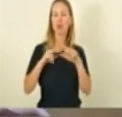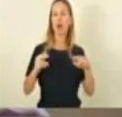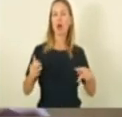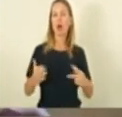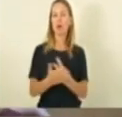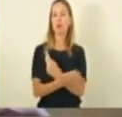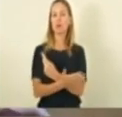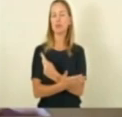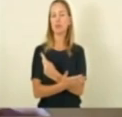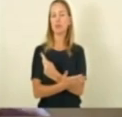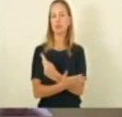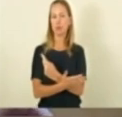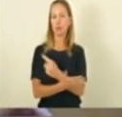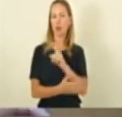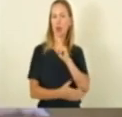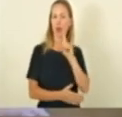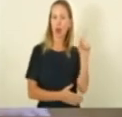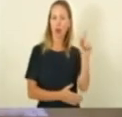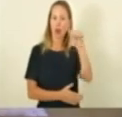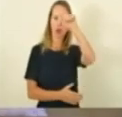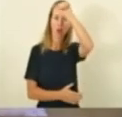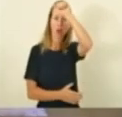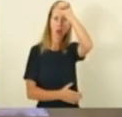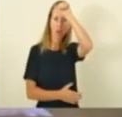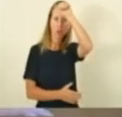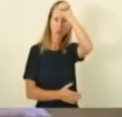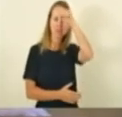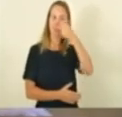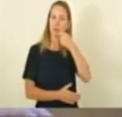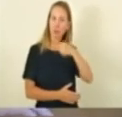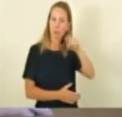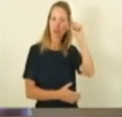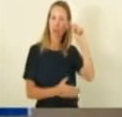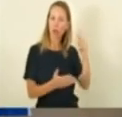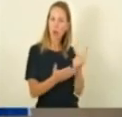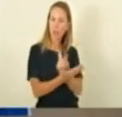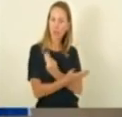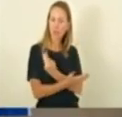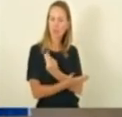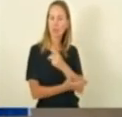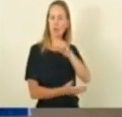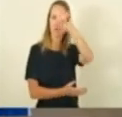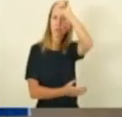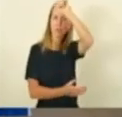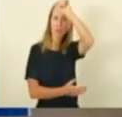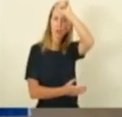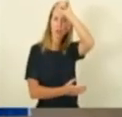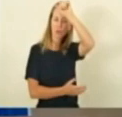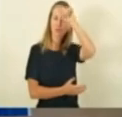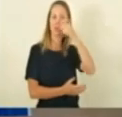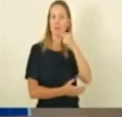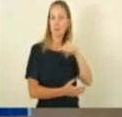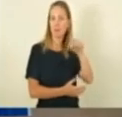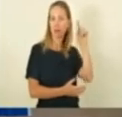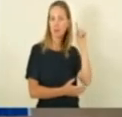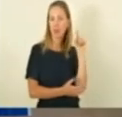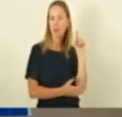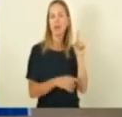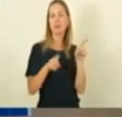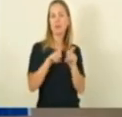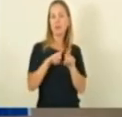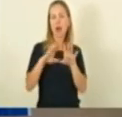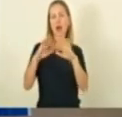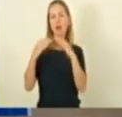ocorreu em Aracruz na semana passada, e aquilo que as escolas têm vivido